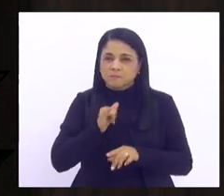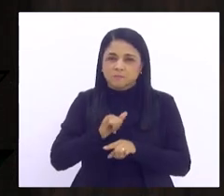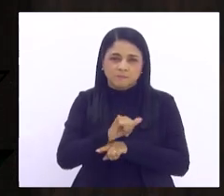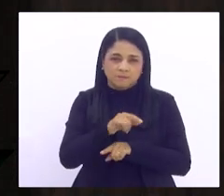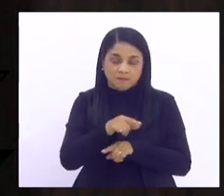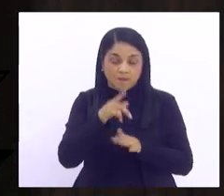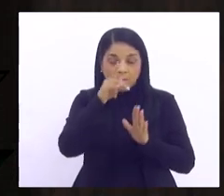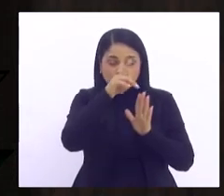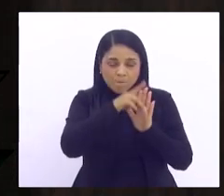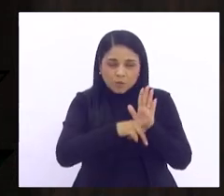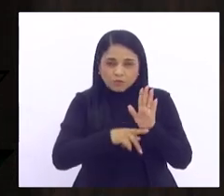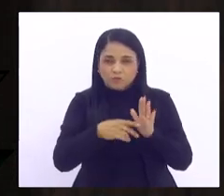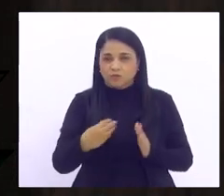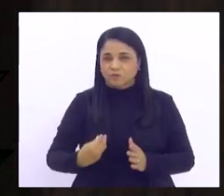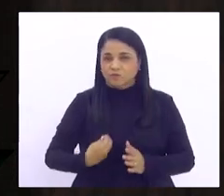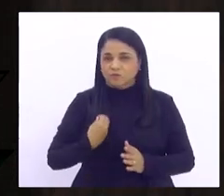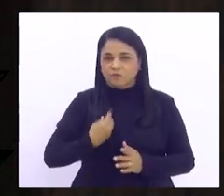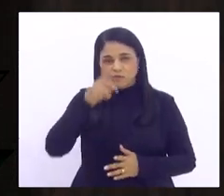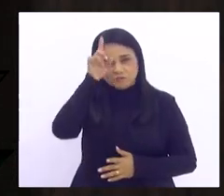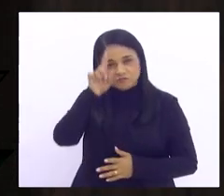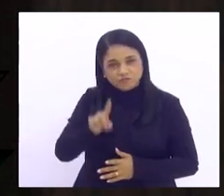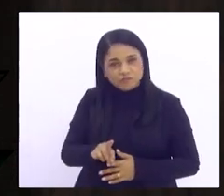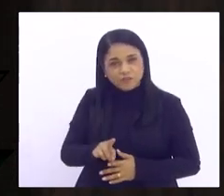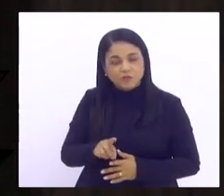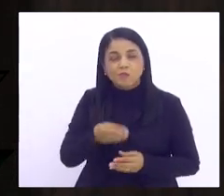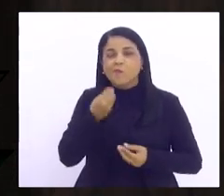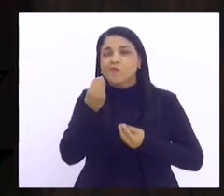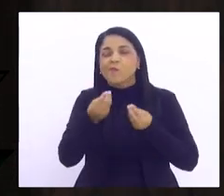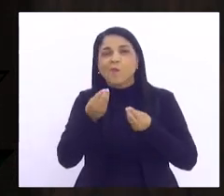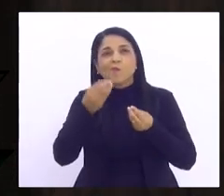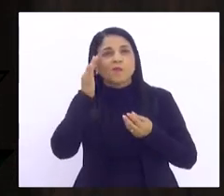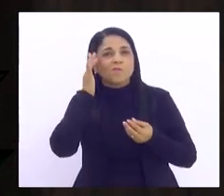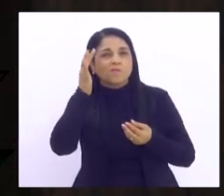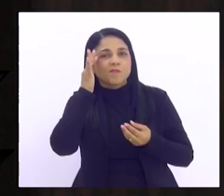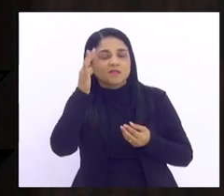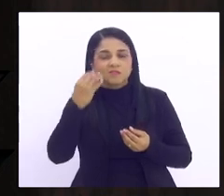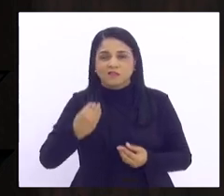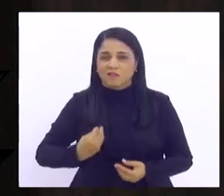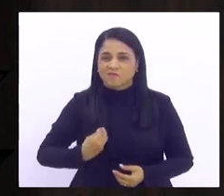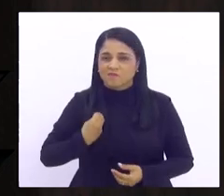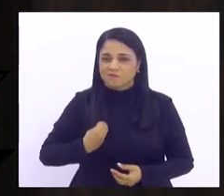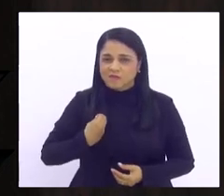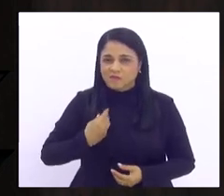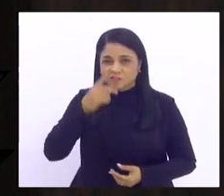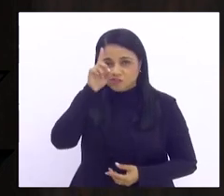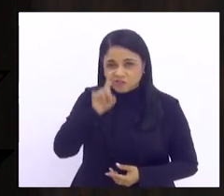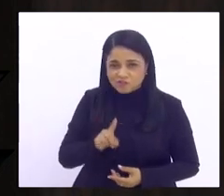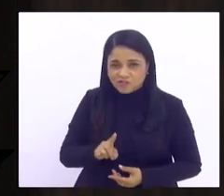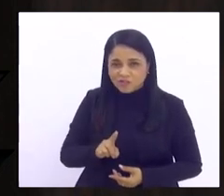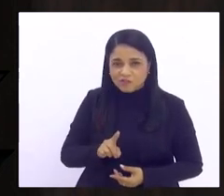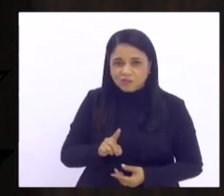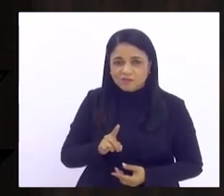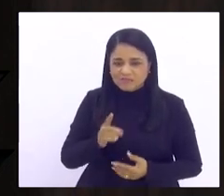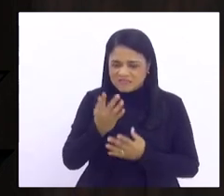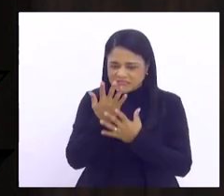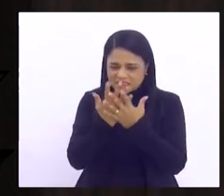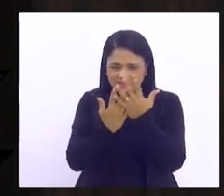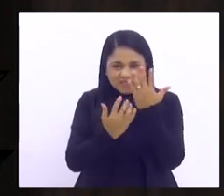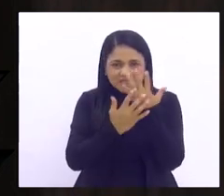Projeto de vida digna. Como pregar, como imaginar uma vida digna tendo sangue nas